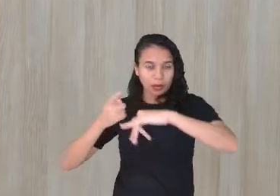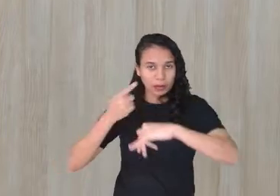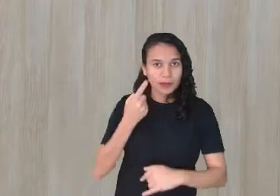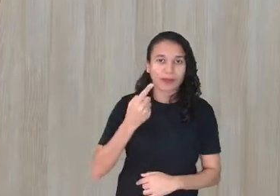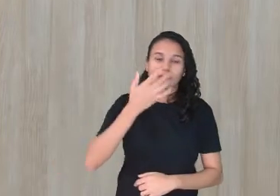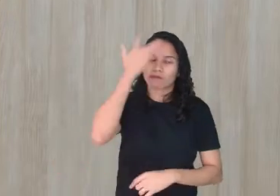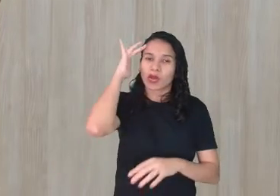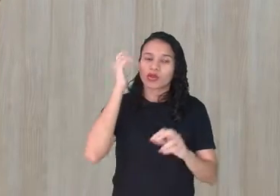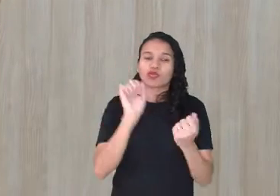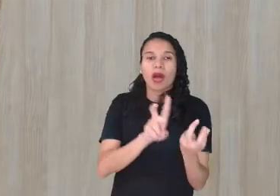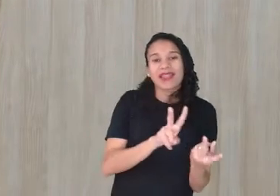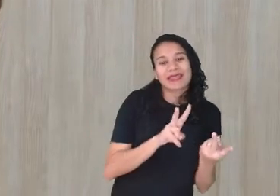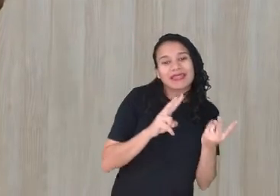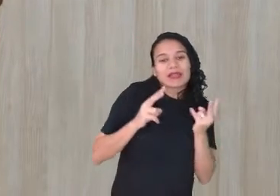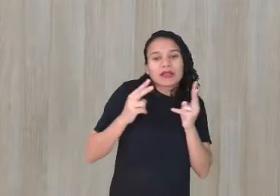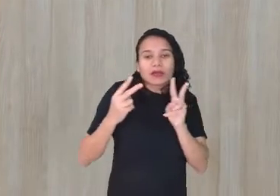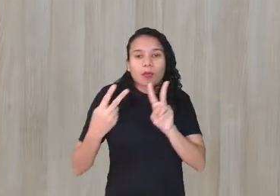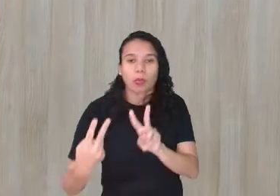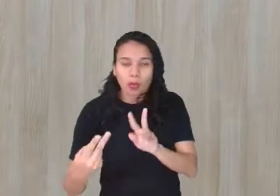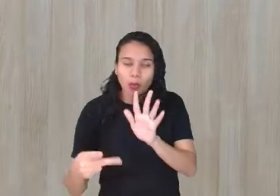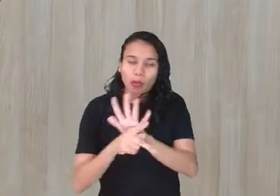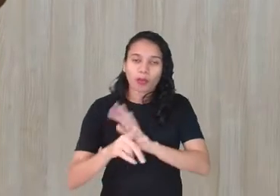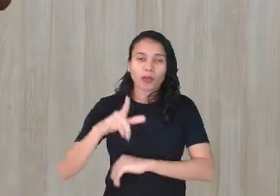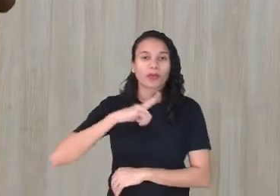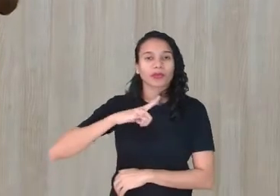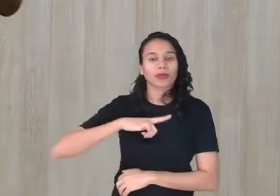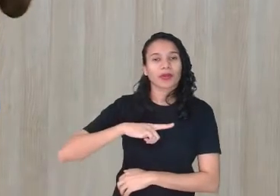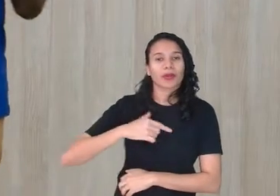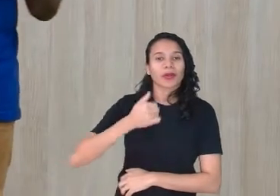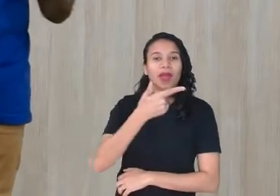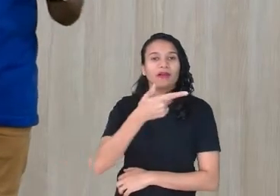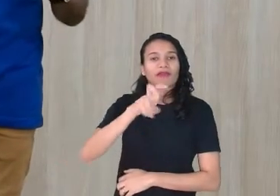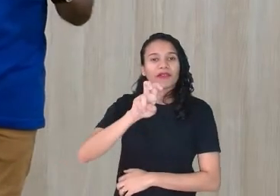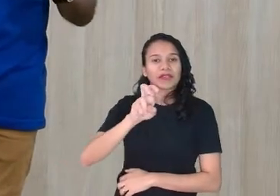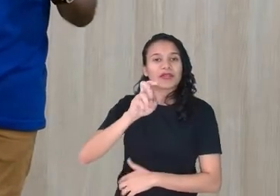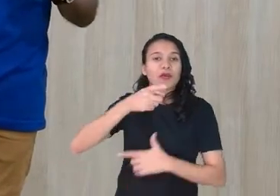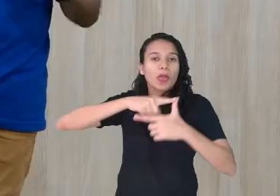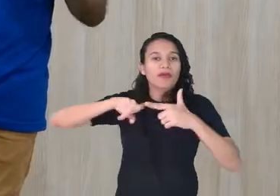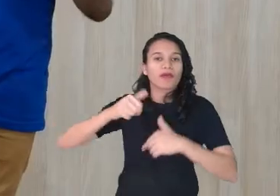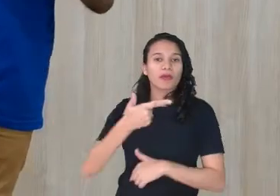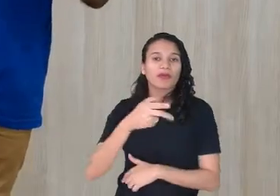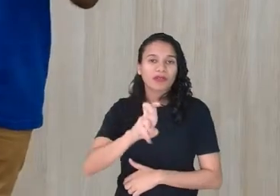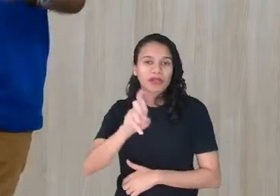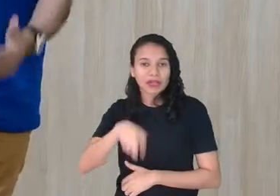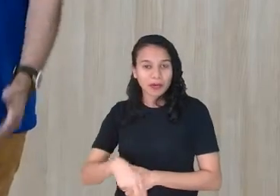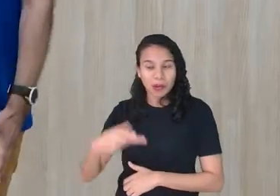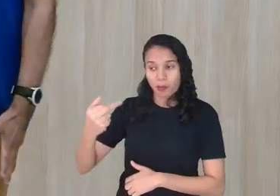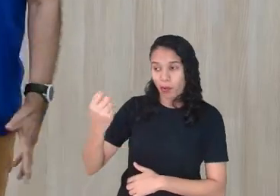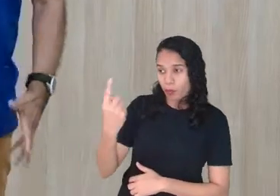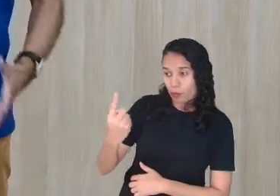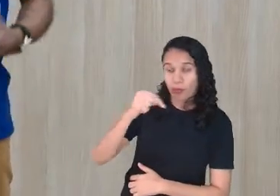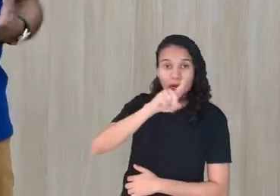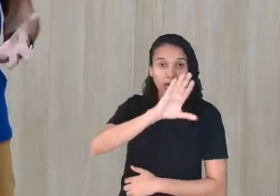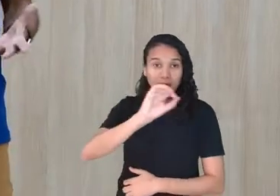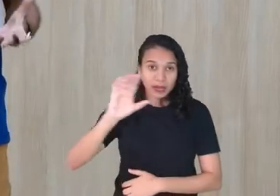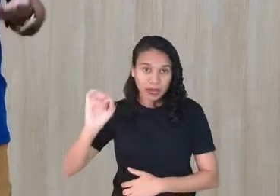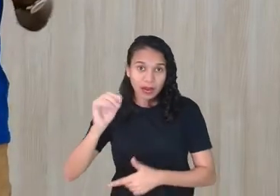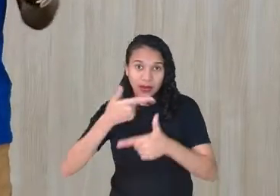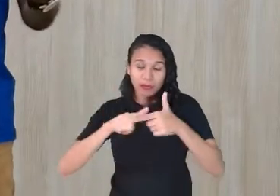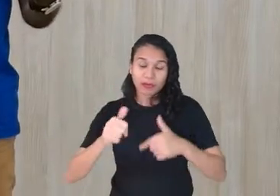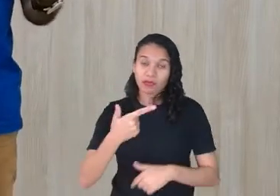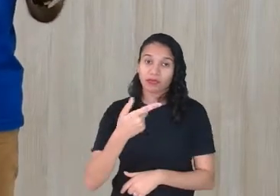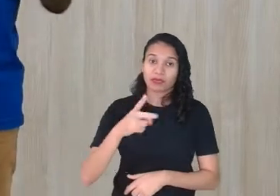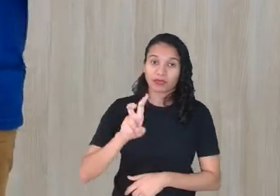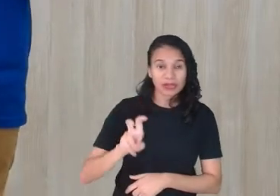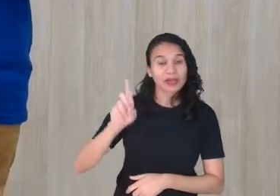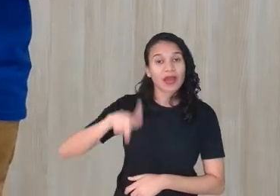E se eu simplificar por 25 em cima e embaixo, aí 25 dividido por 25 dá 1, e 100 dividido por 25 dá 4. Então, é por isso